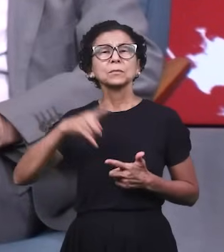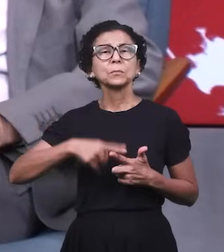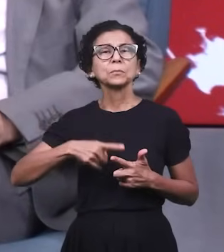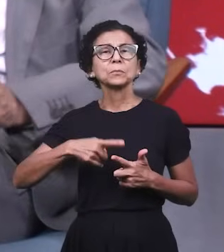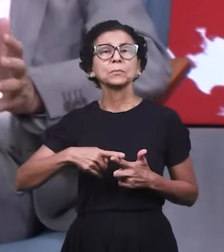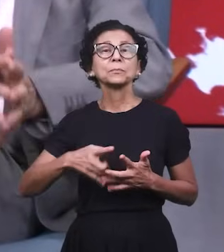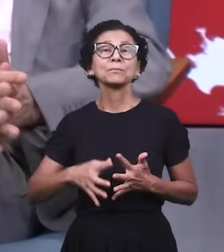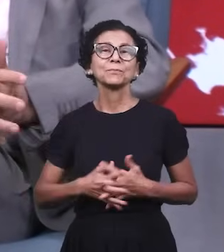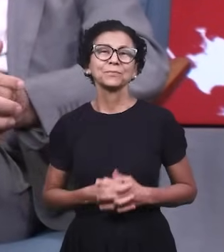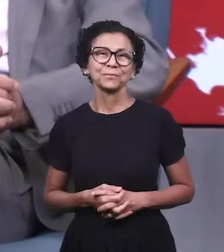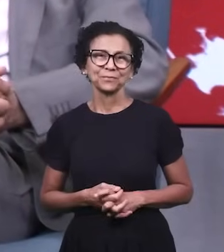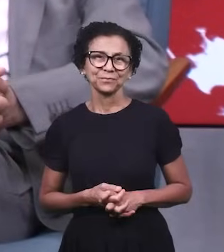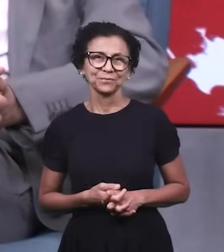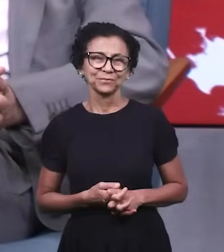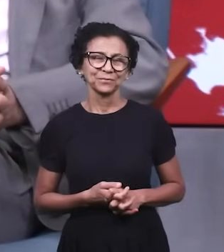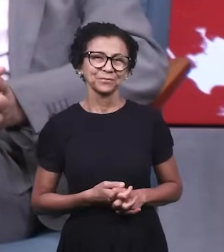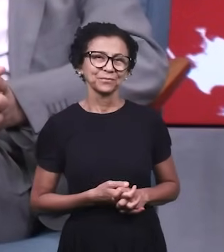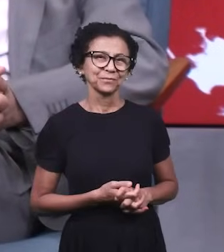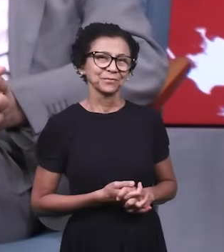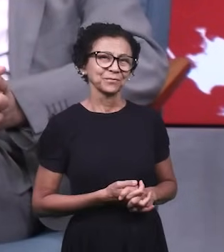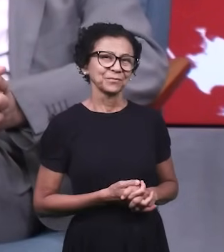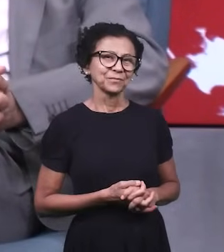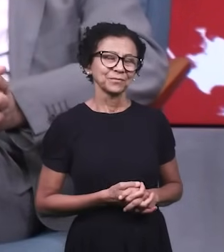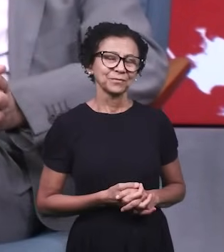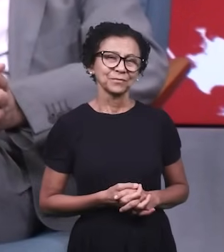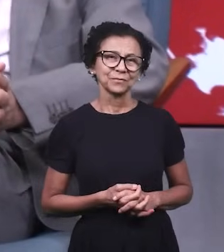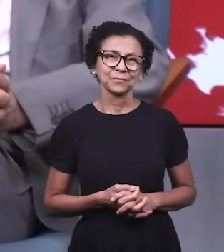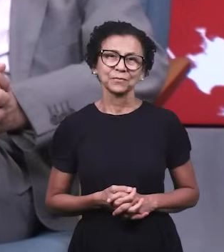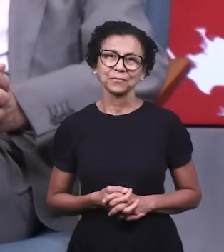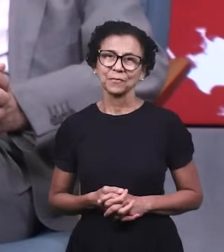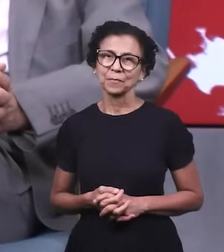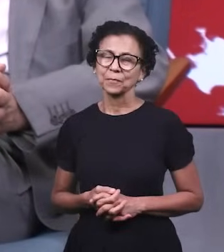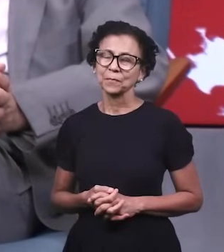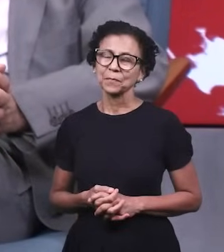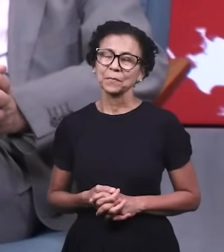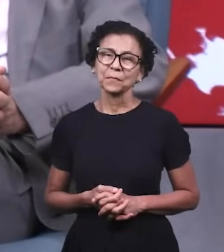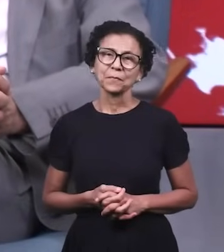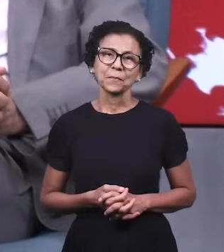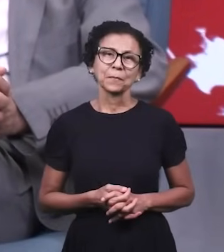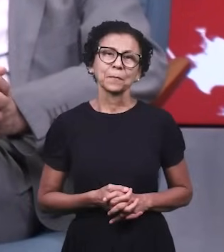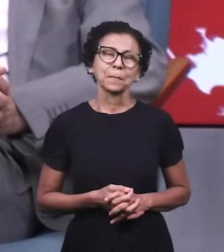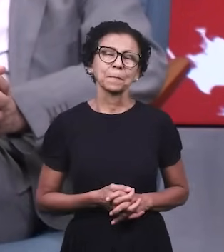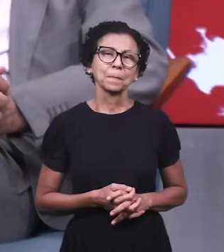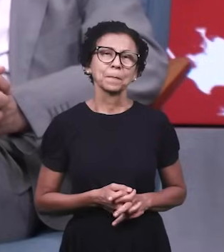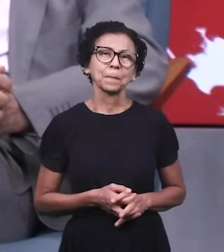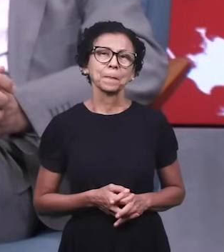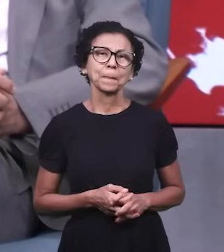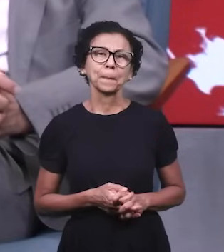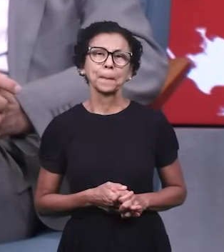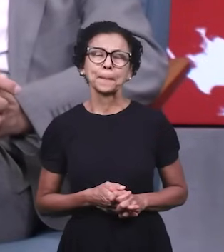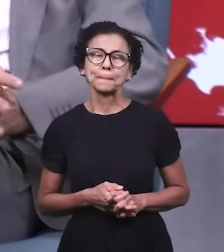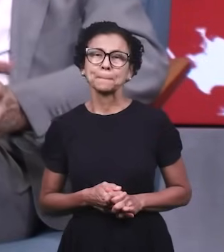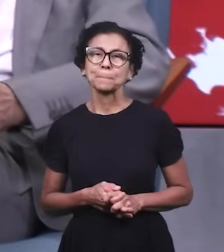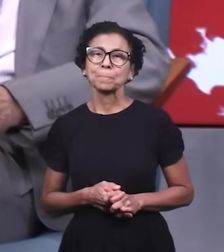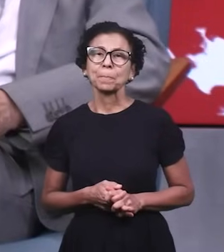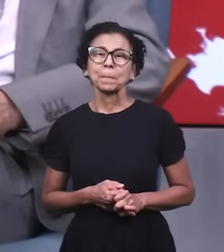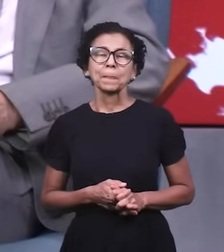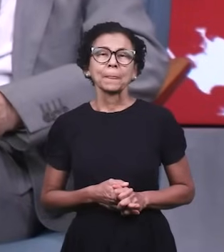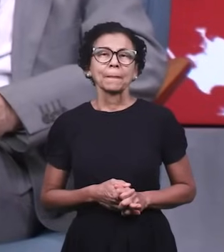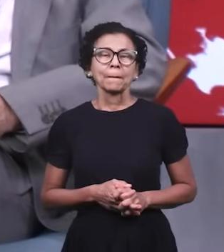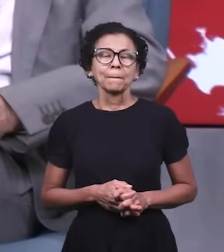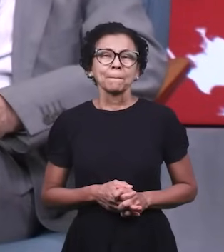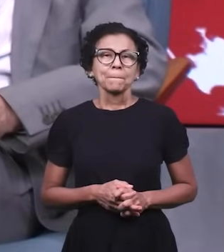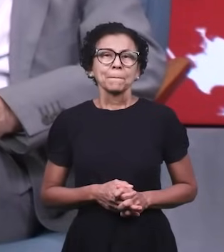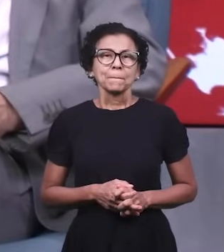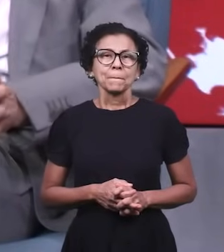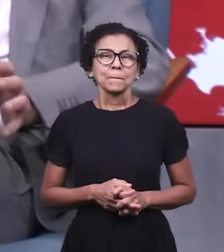já profetiza. Longe, a distância de quê? De Jesus, que a palavra